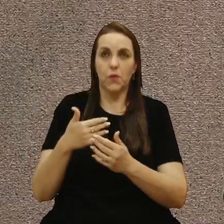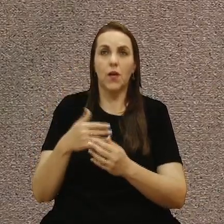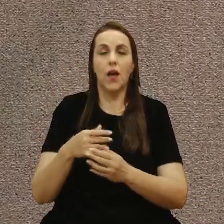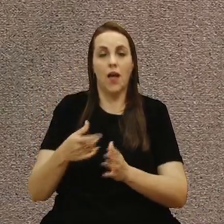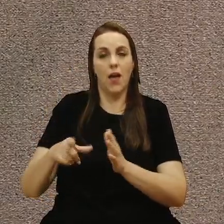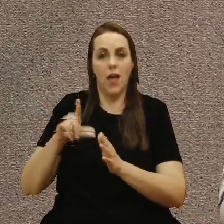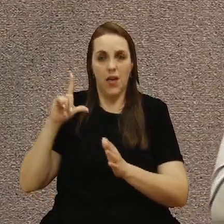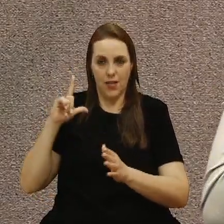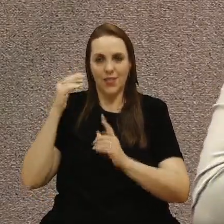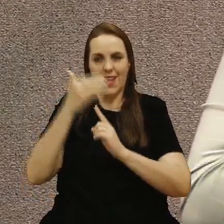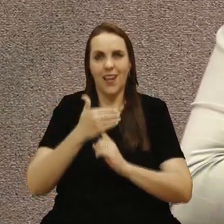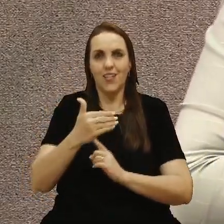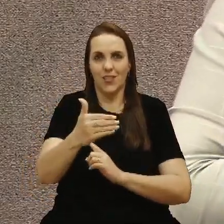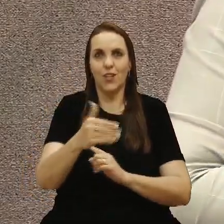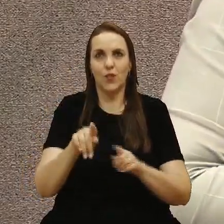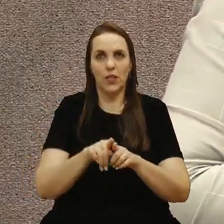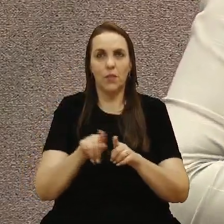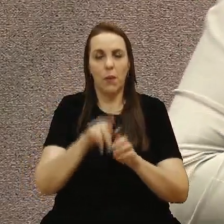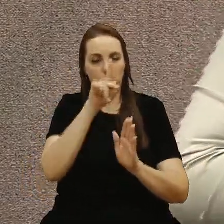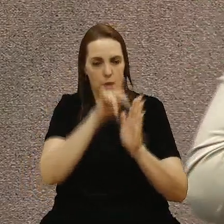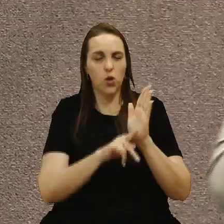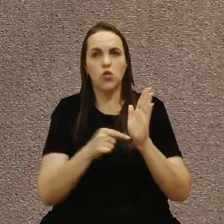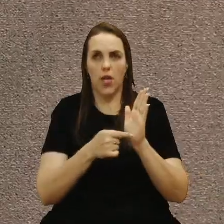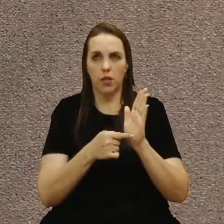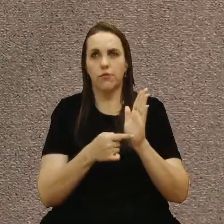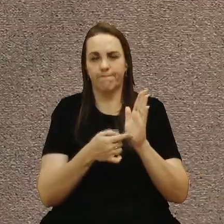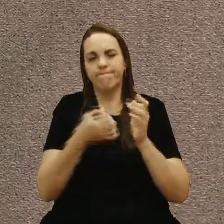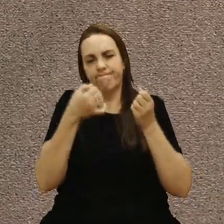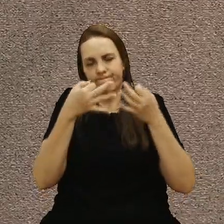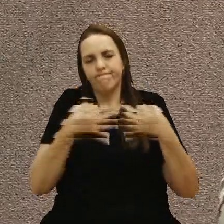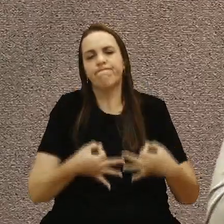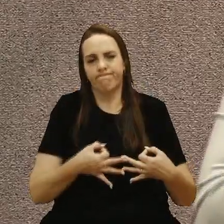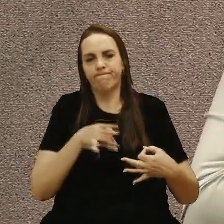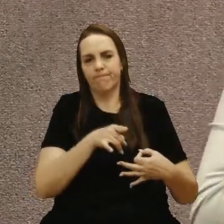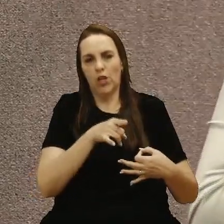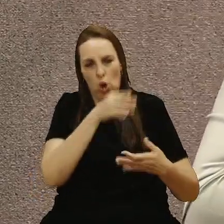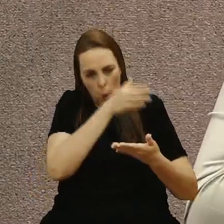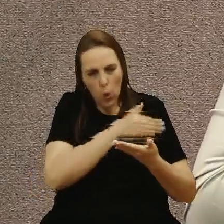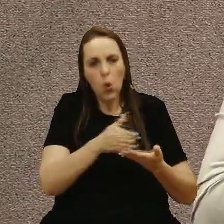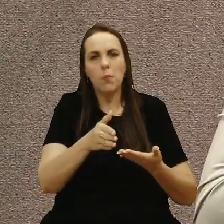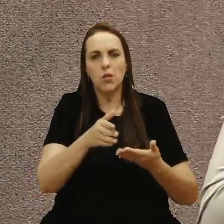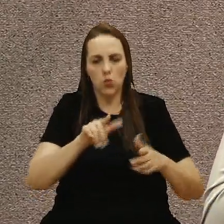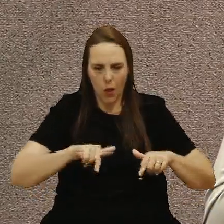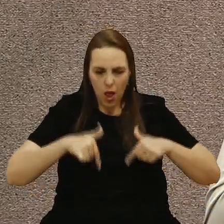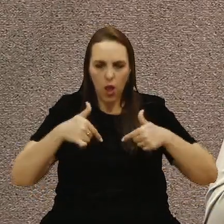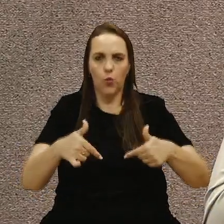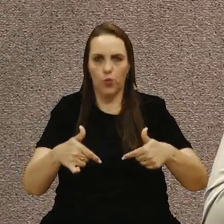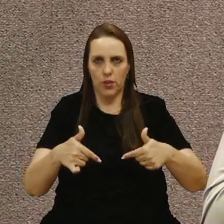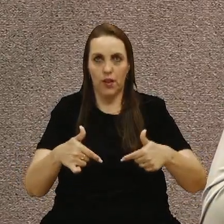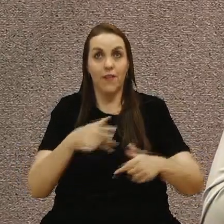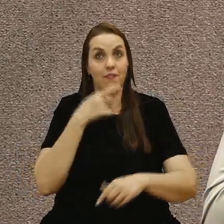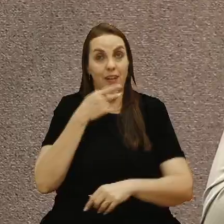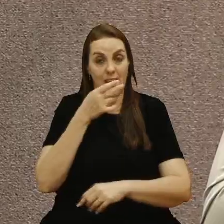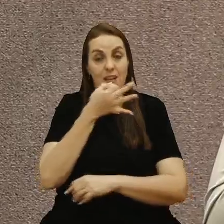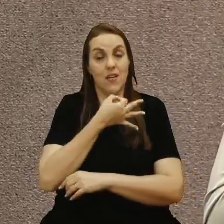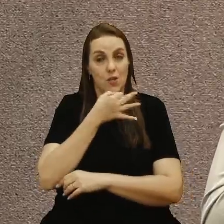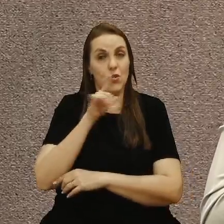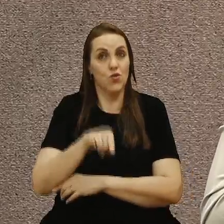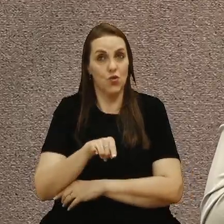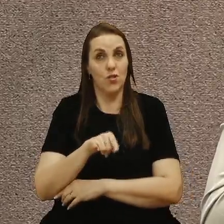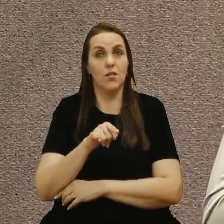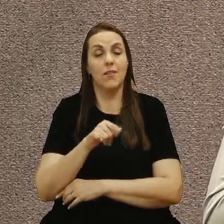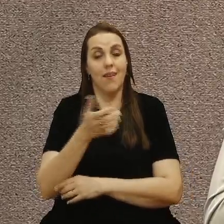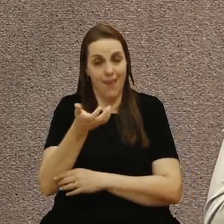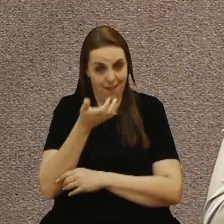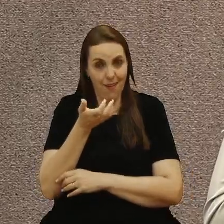outras legislaturas aqui com relação a esse projeto e fazer justiça a quem encabeçou e iniciou essa luta. E dizer que Caxias do Sul, se deseja dar esse